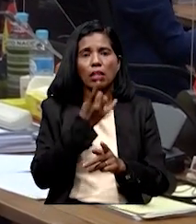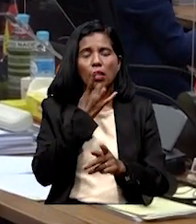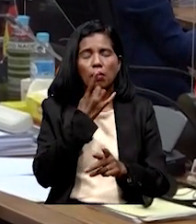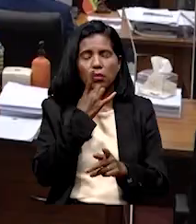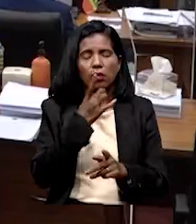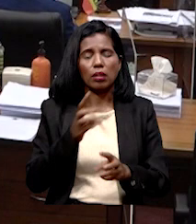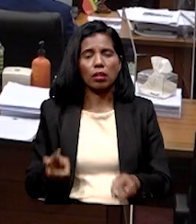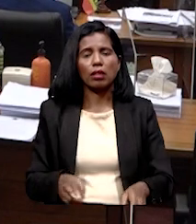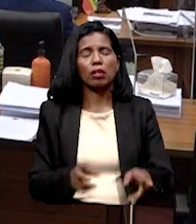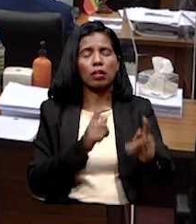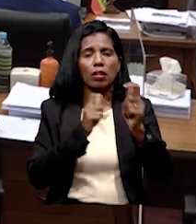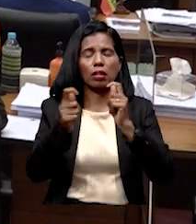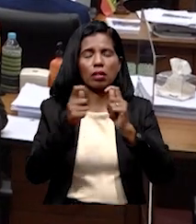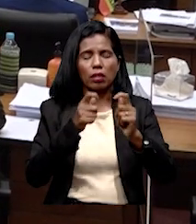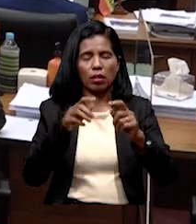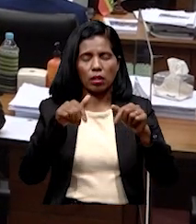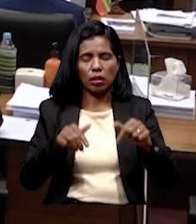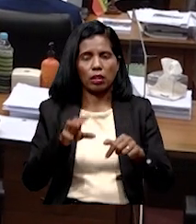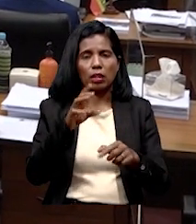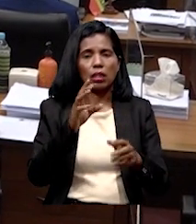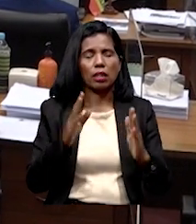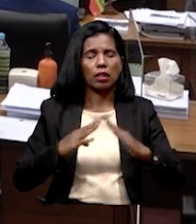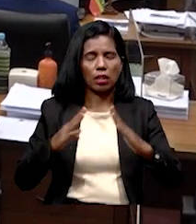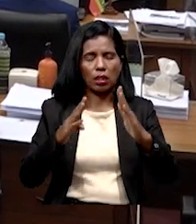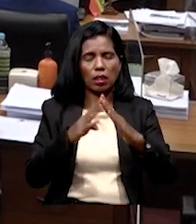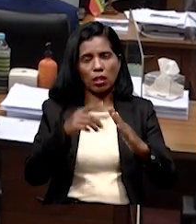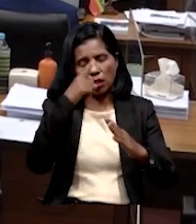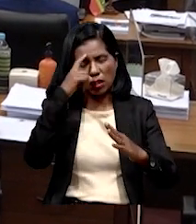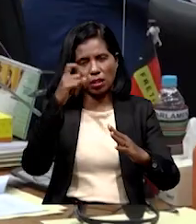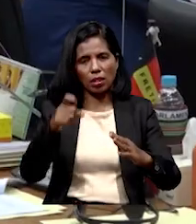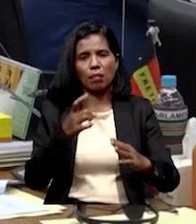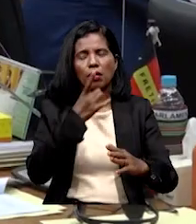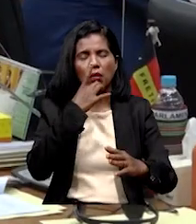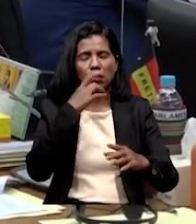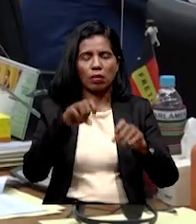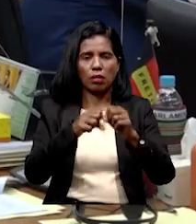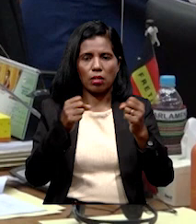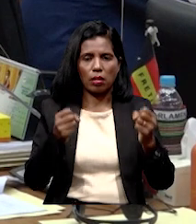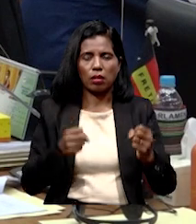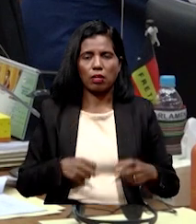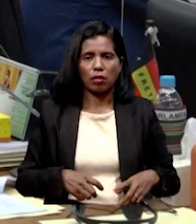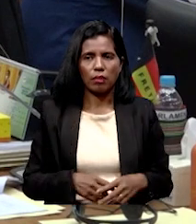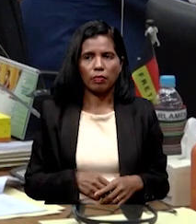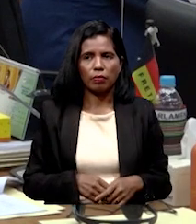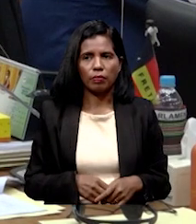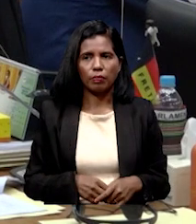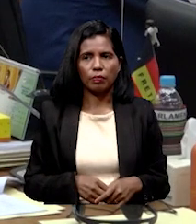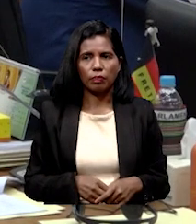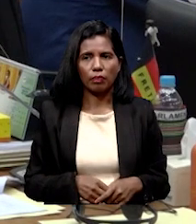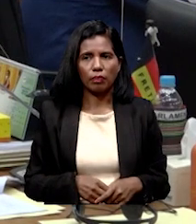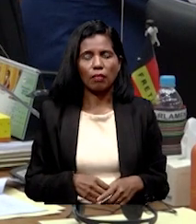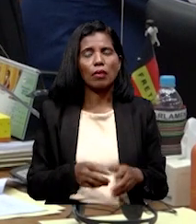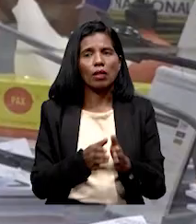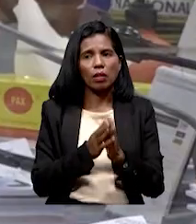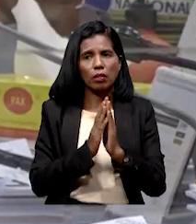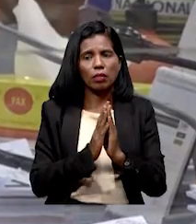nebe estabelece e a cidade laran, tamba e a sinais trânsito balum, ladum funciona rodiak. Somocho mo suzere